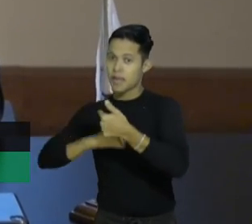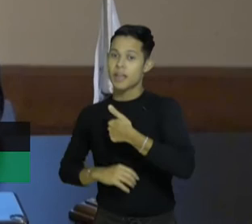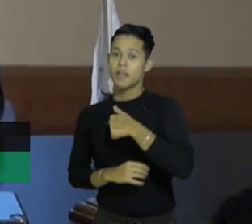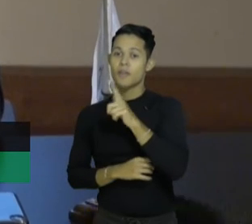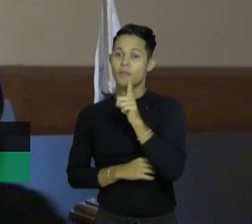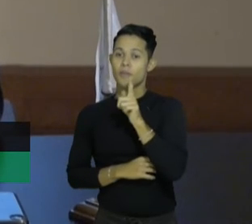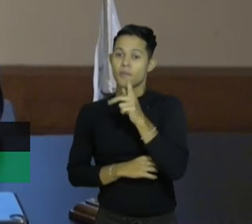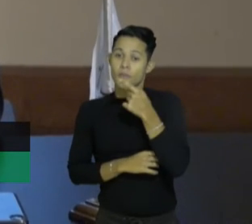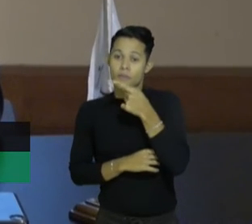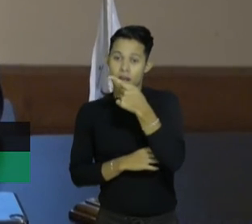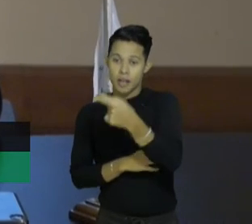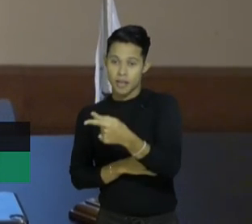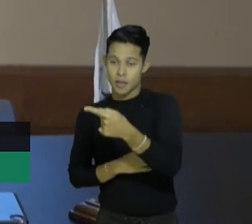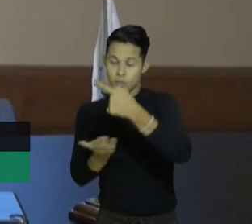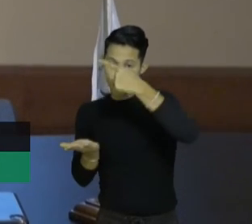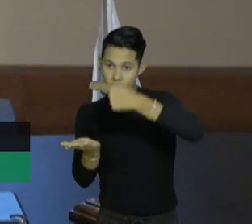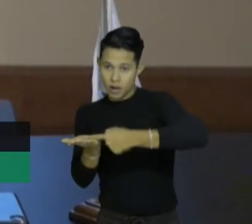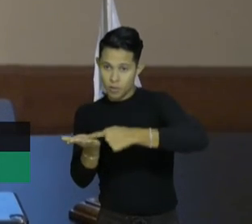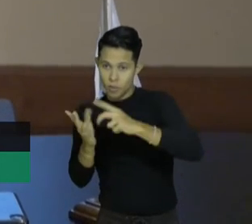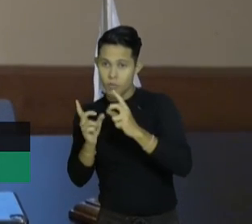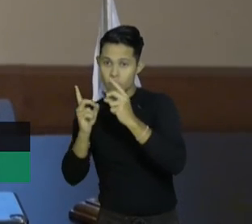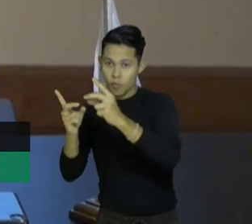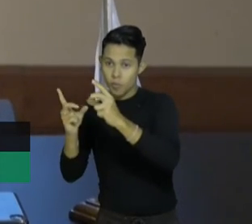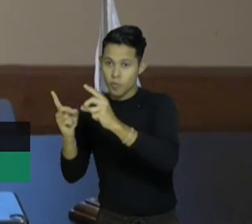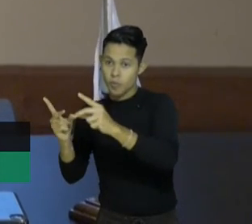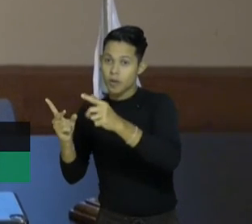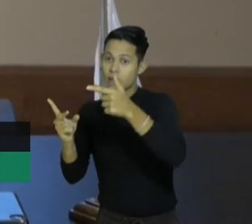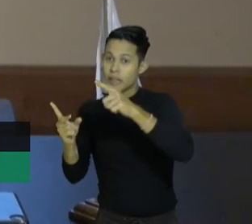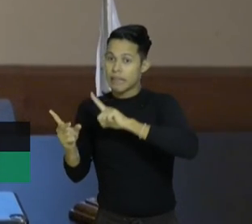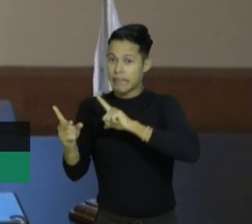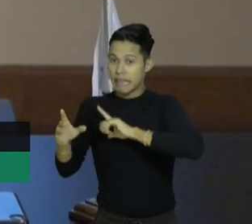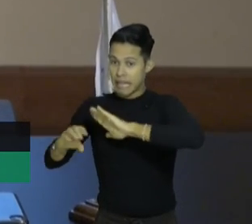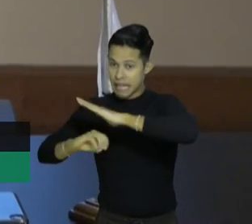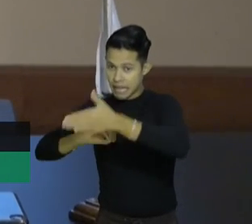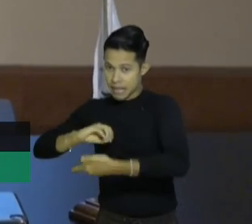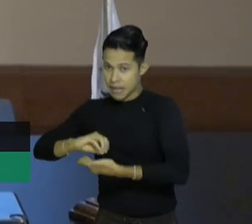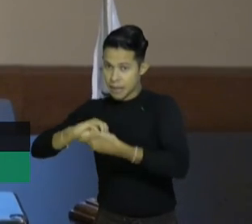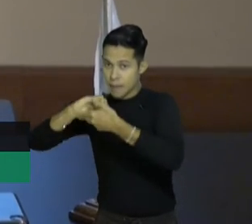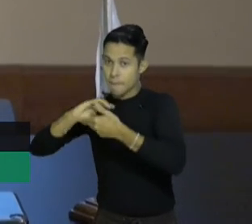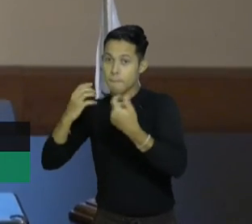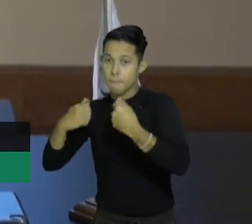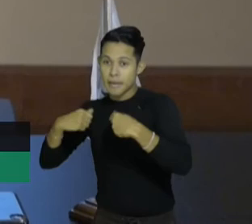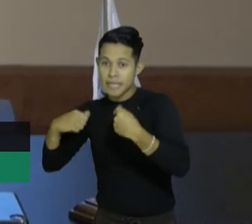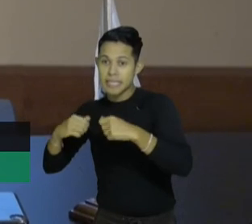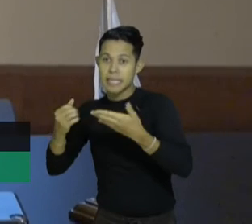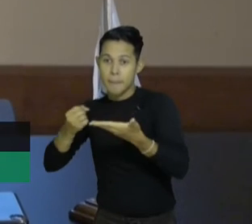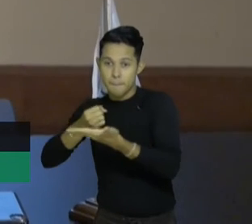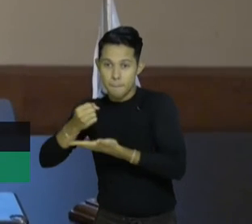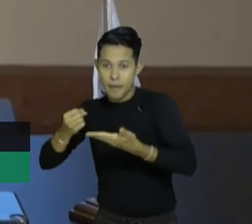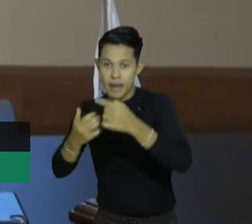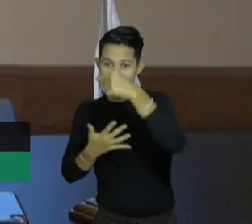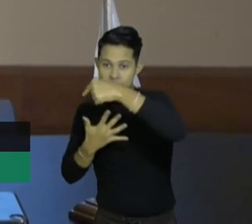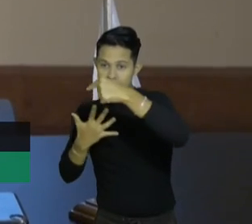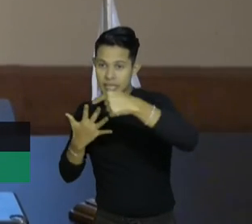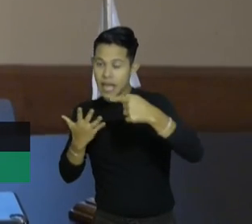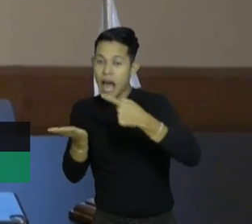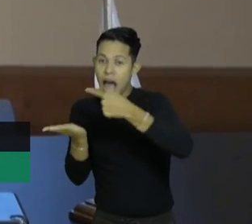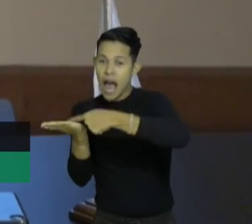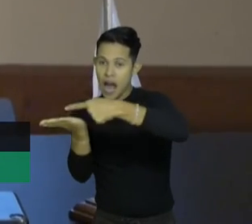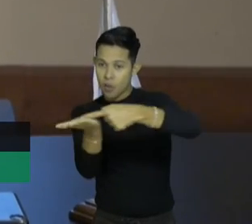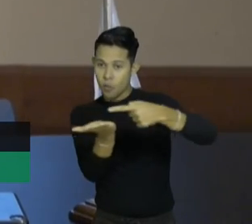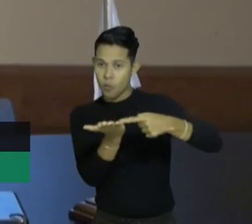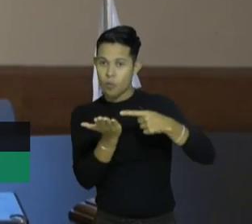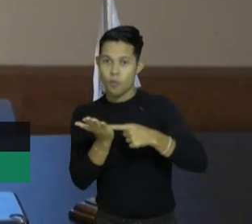um acordo comercial para ele ser sustentável ele tem que ser baseado em Pilares de comum acordo onde